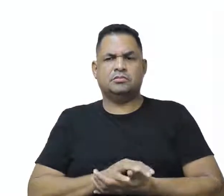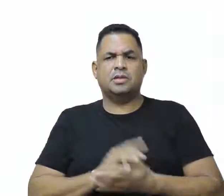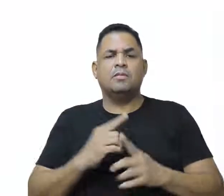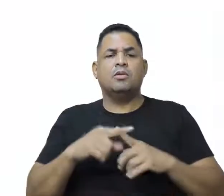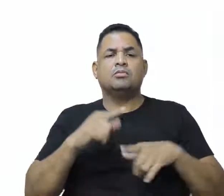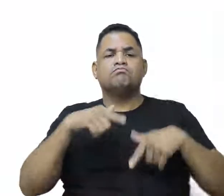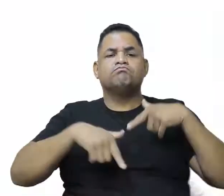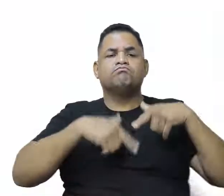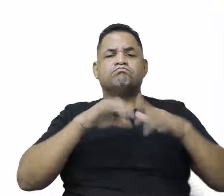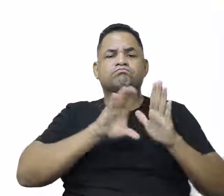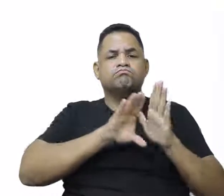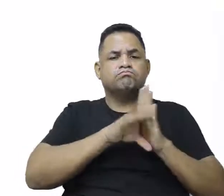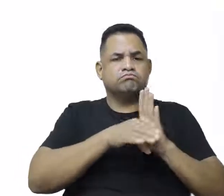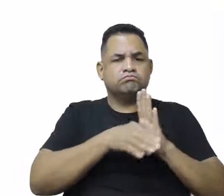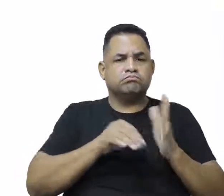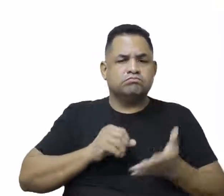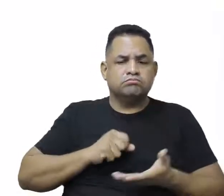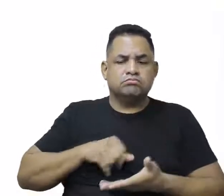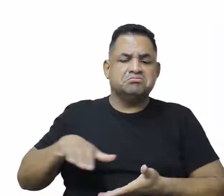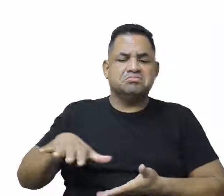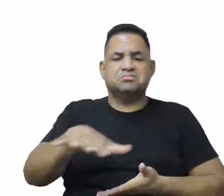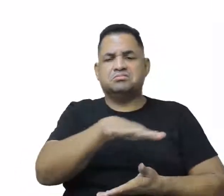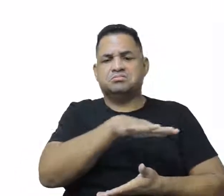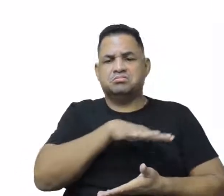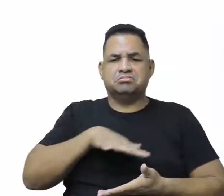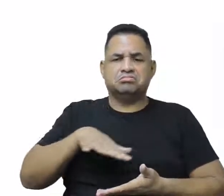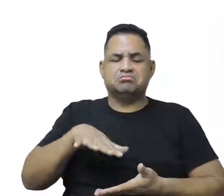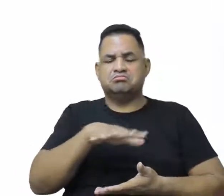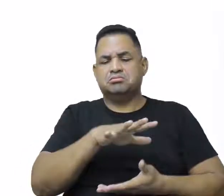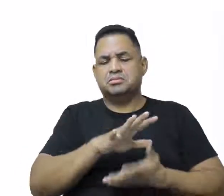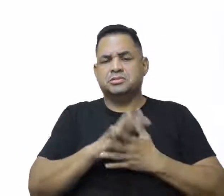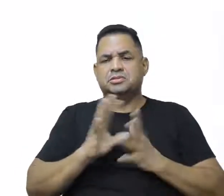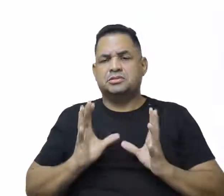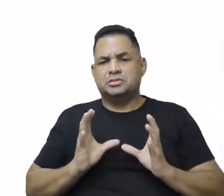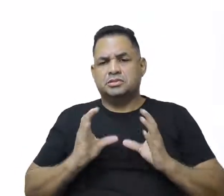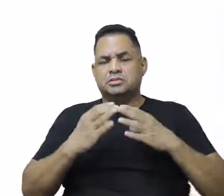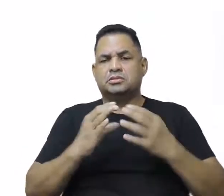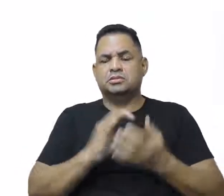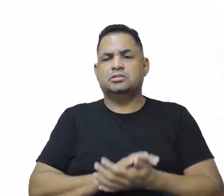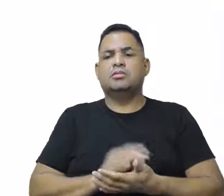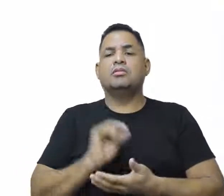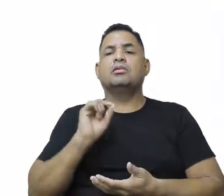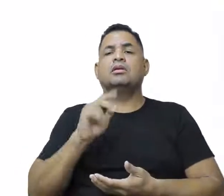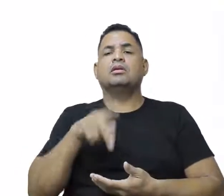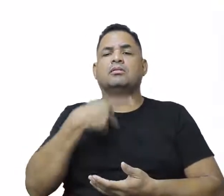Porque reproduzimos conceitos que já circulam nesses grupos. Né? O que ele está